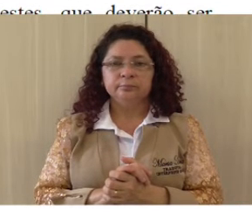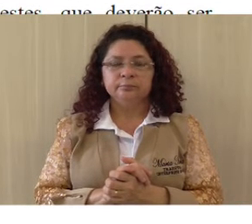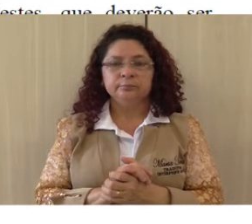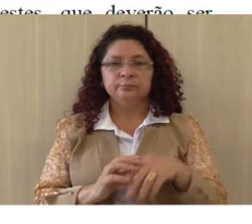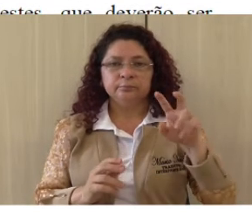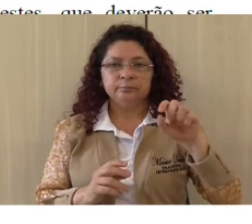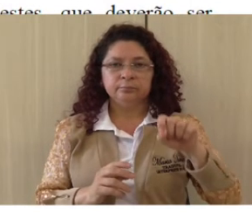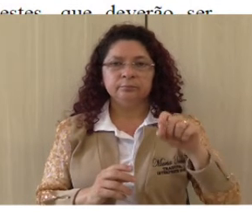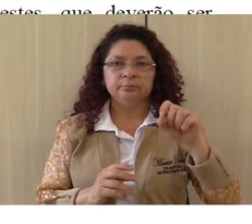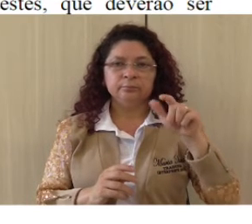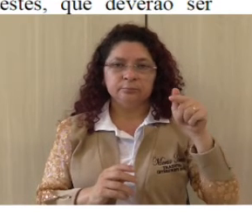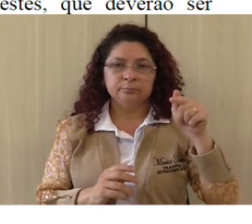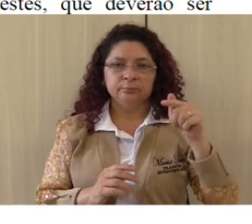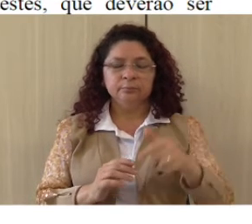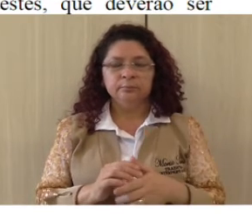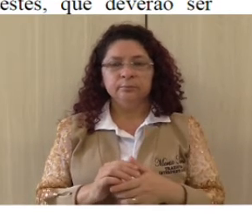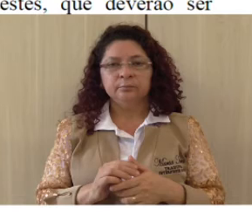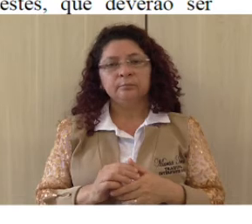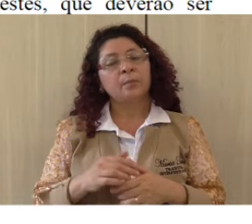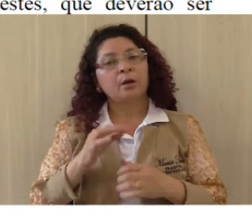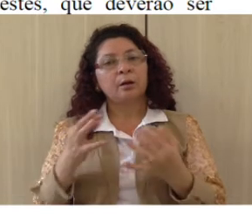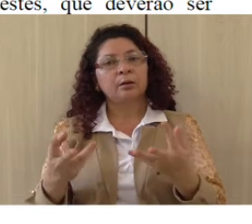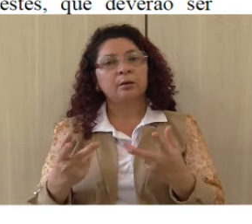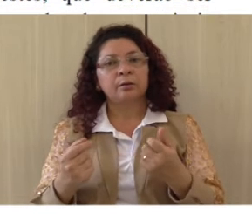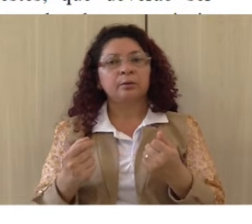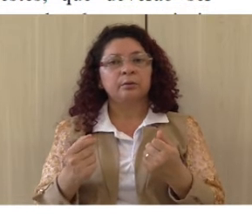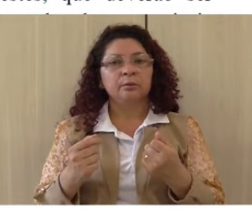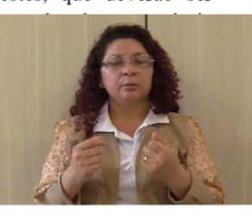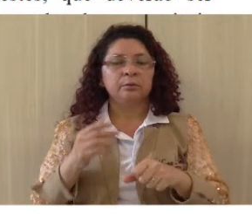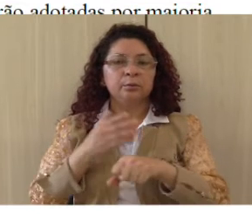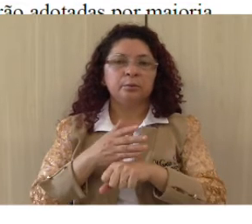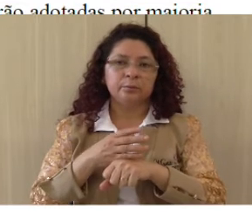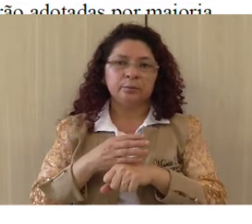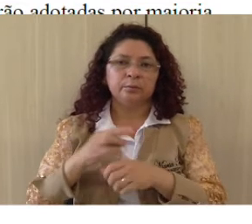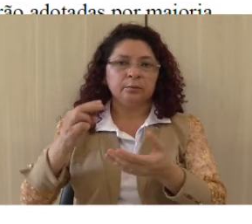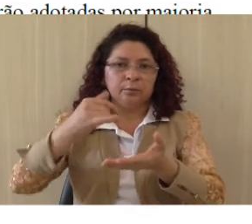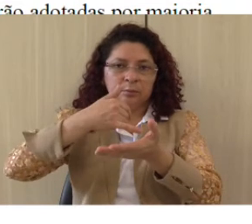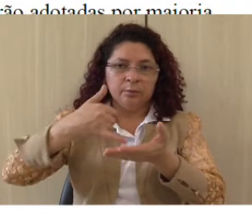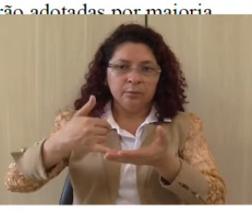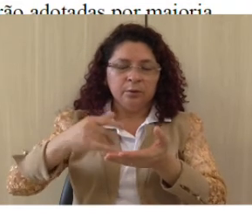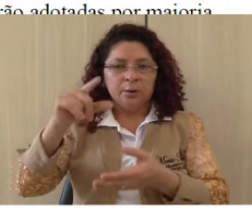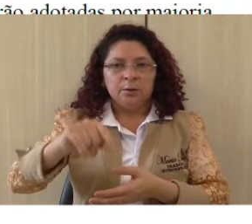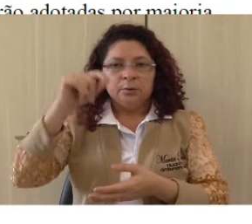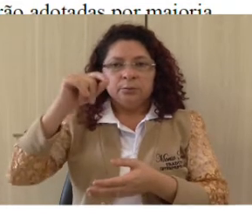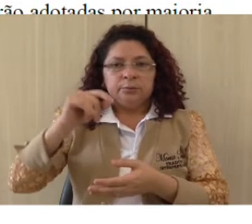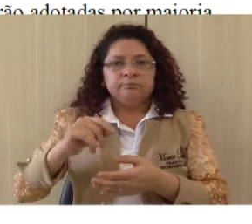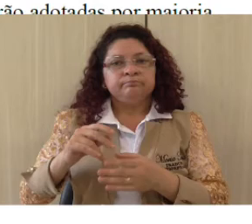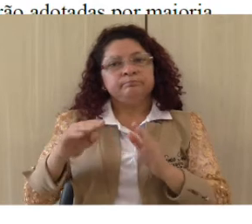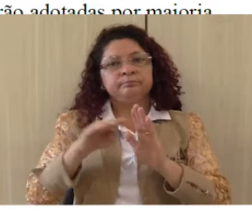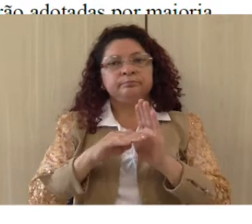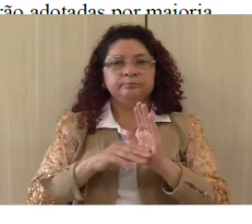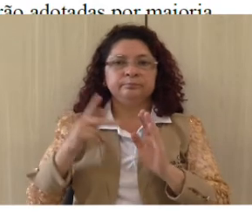Item 5.7. A habilitação de matrícula do candidato ou da candidata selecionado no processo seletivo